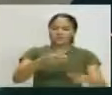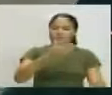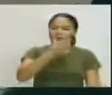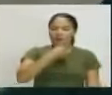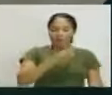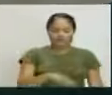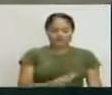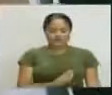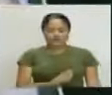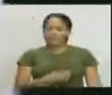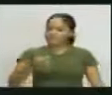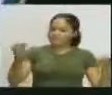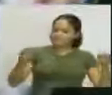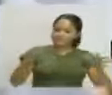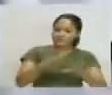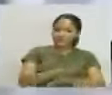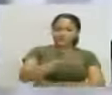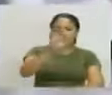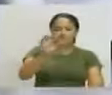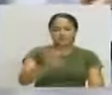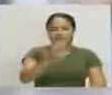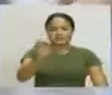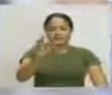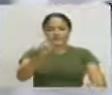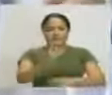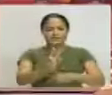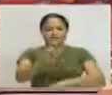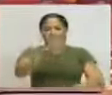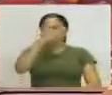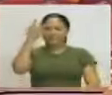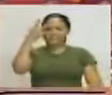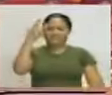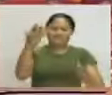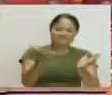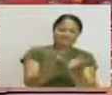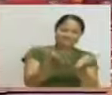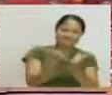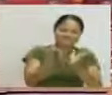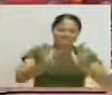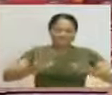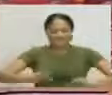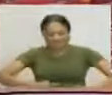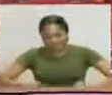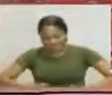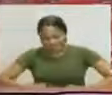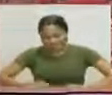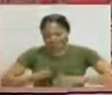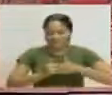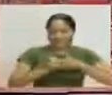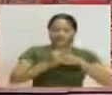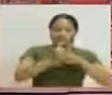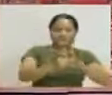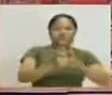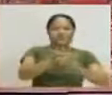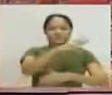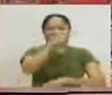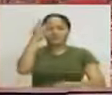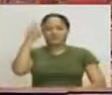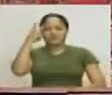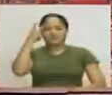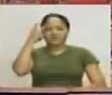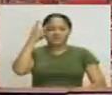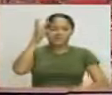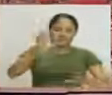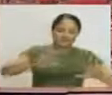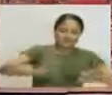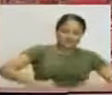do Evangelho ali, protegendo os miseráveis, trazendo para o meio aqueles que eram pobres, aqueles que não tinham vez, aqueles que não